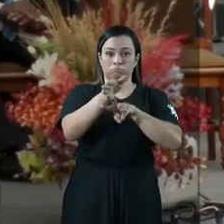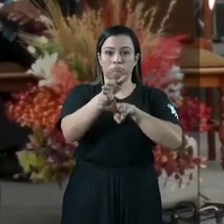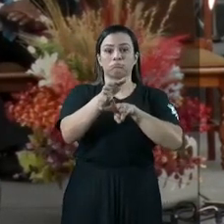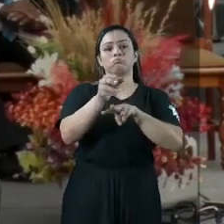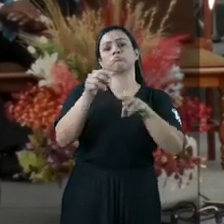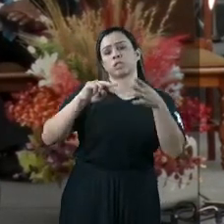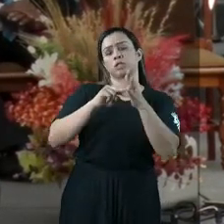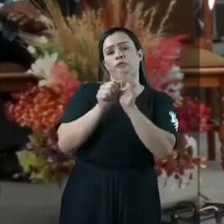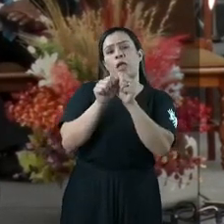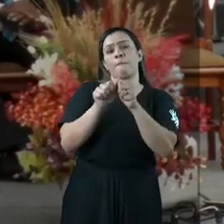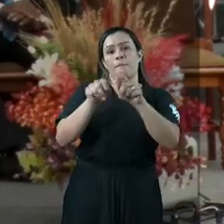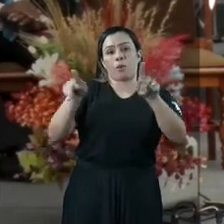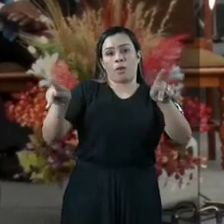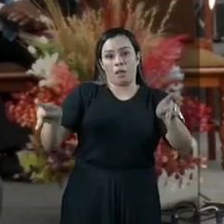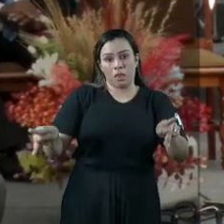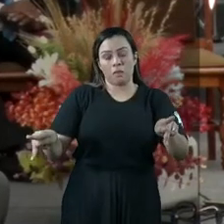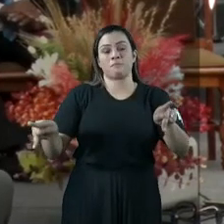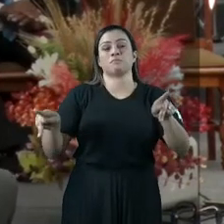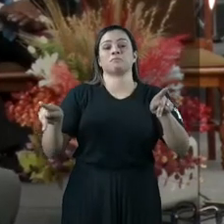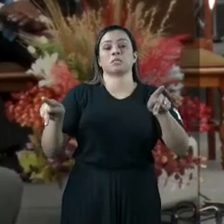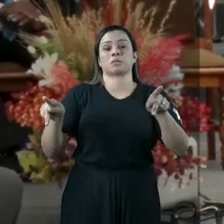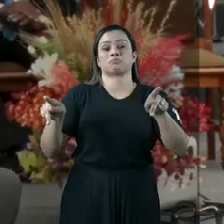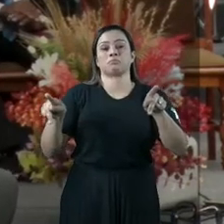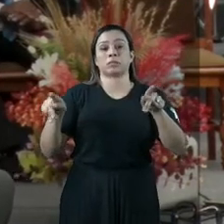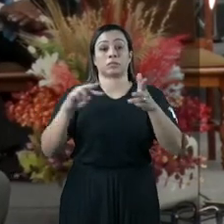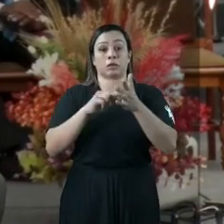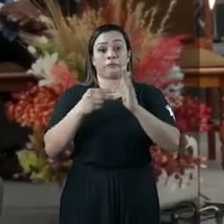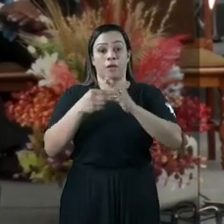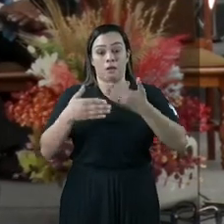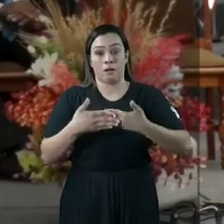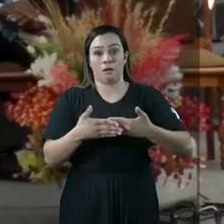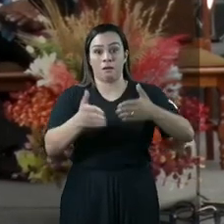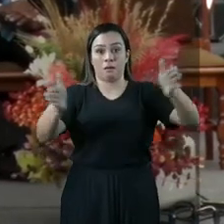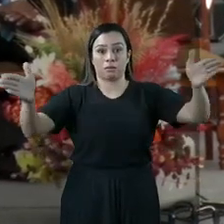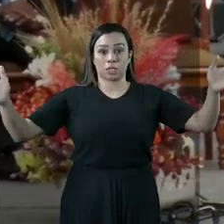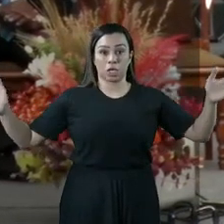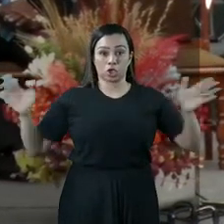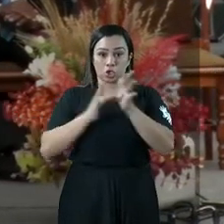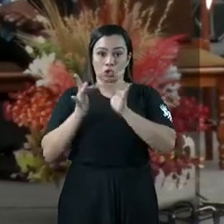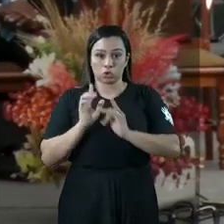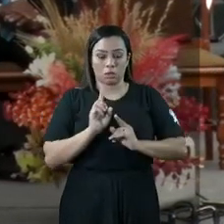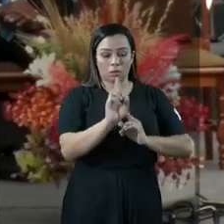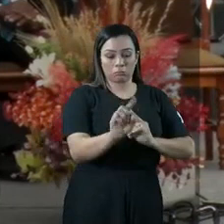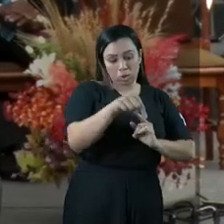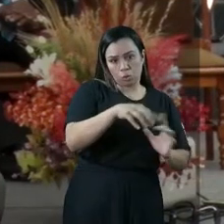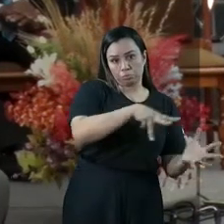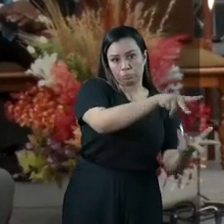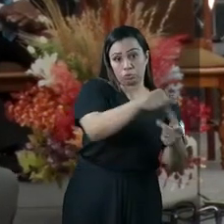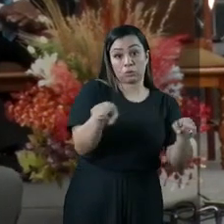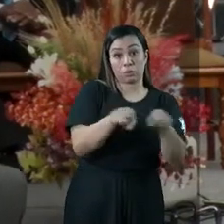da Glória. A primeira em corpo físico na Jerusalém terrena, e a segunda em corpo glorificado na Jerusalém